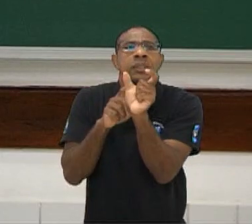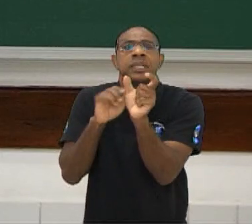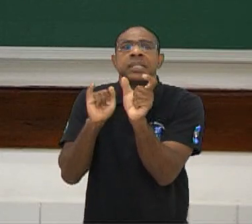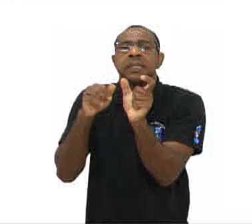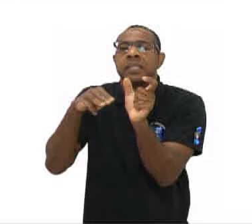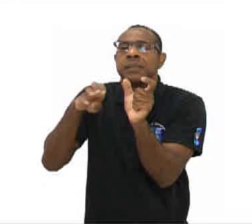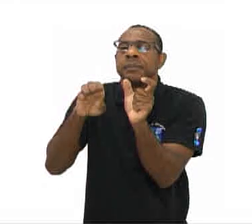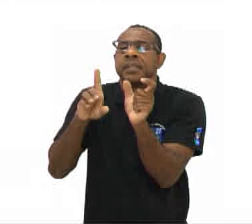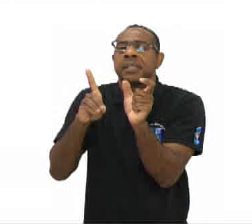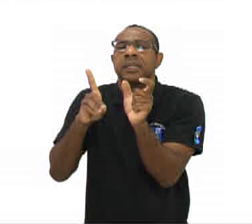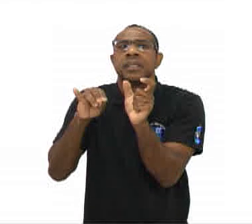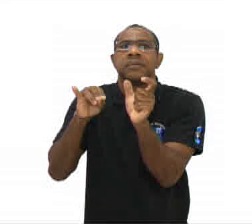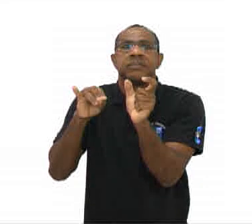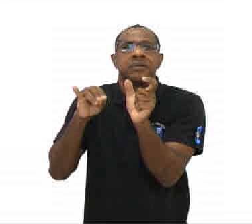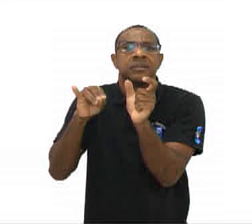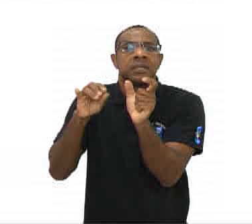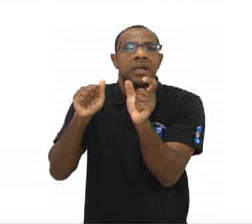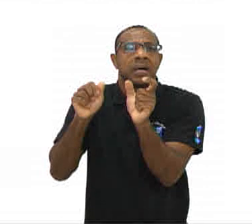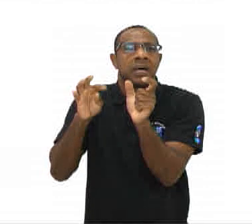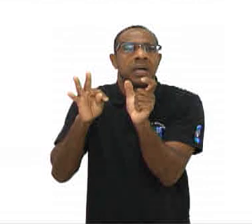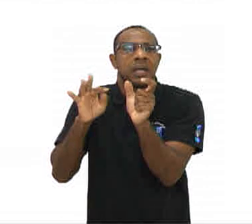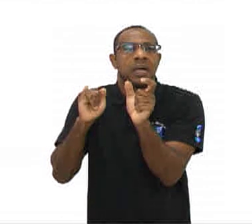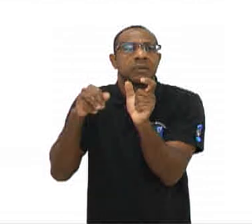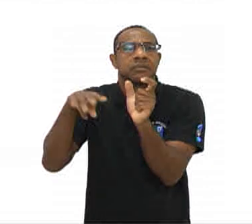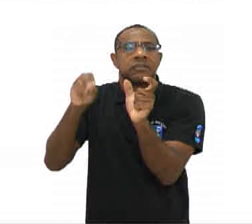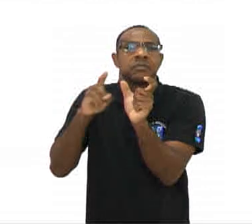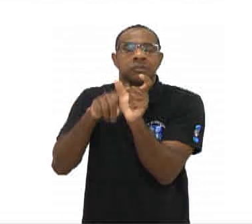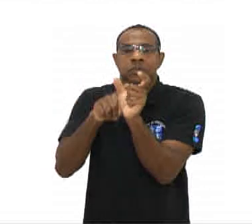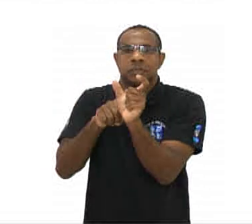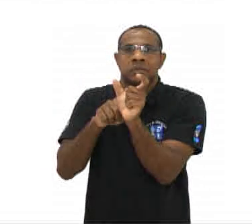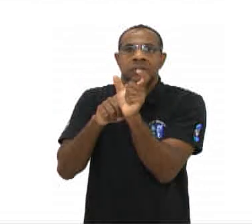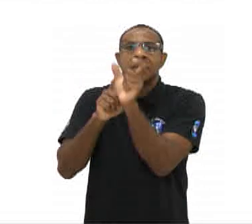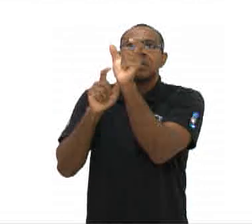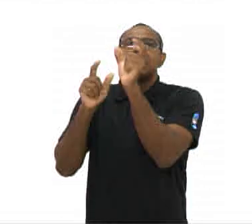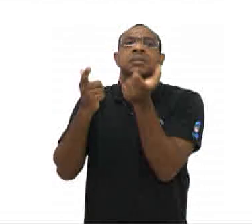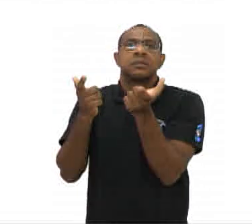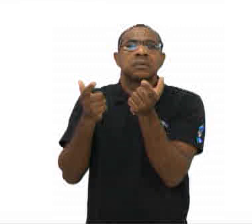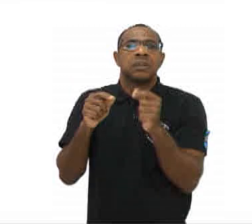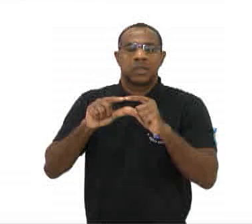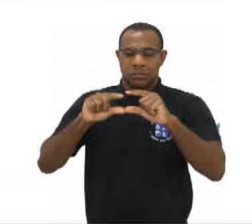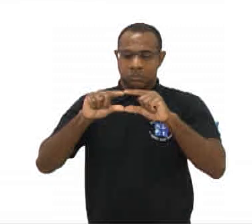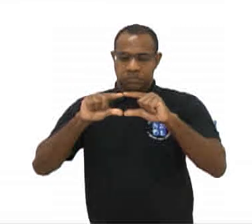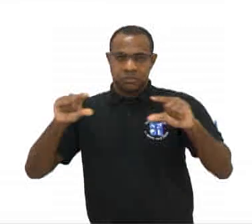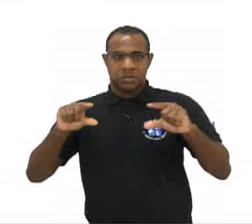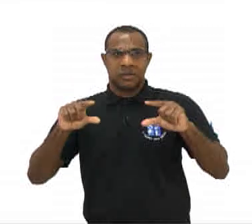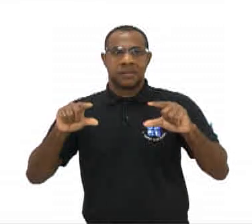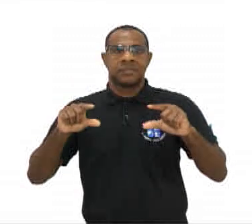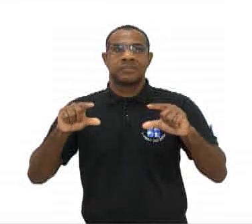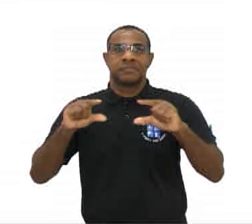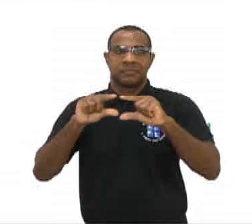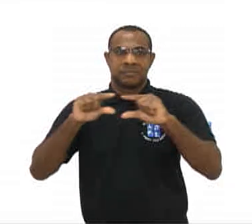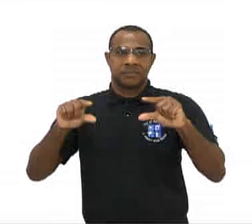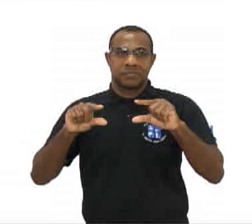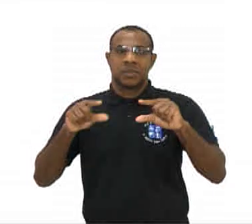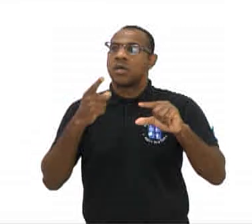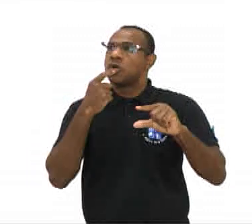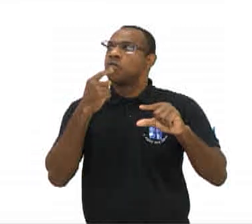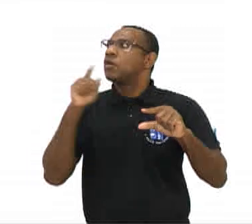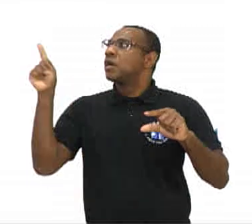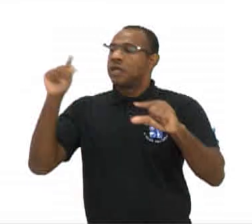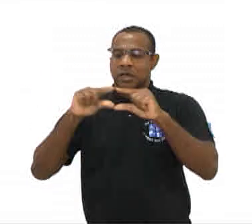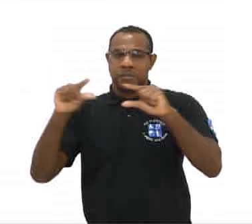imediatismo? Onde está esse argumento? Um furo noticioso ainda é um atestado de